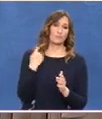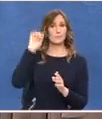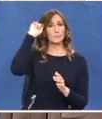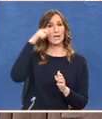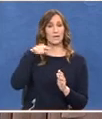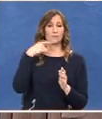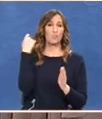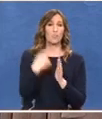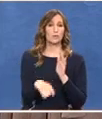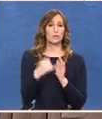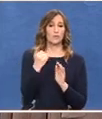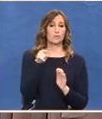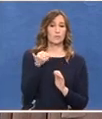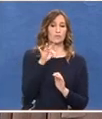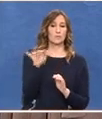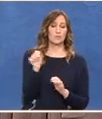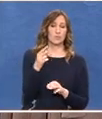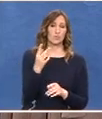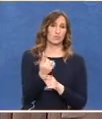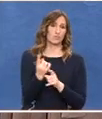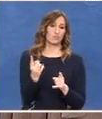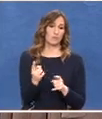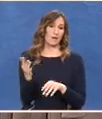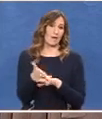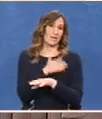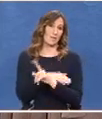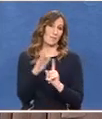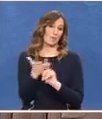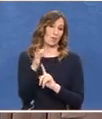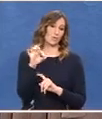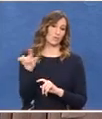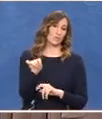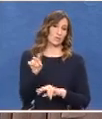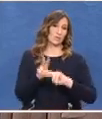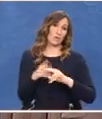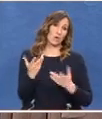euros, uma multa substituída então pelos 8 meses de prisão.